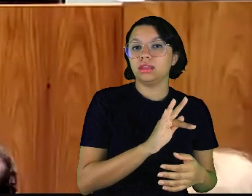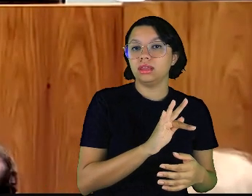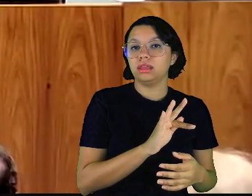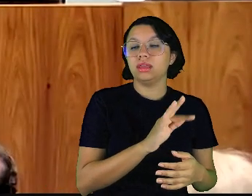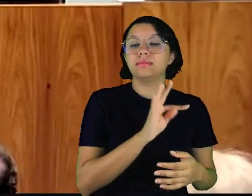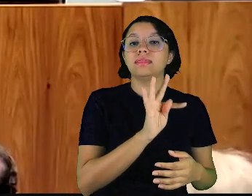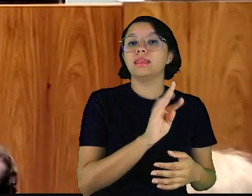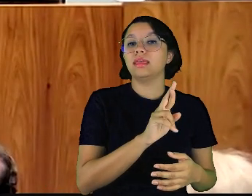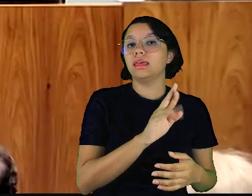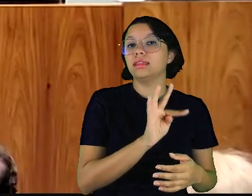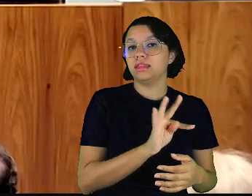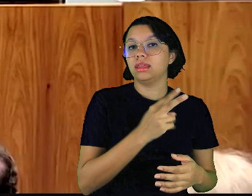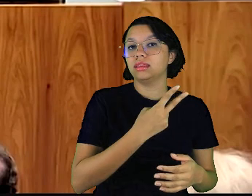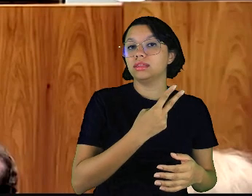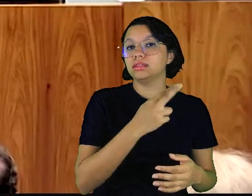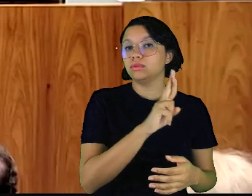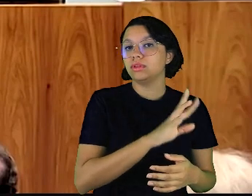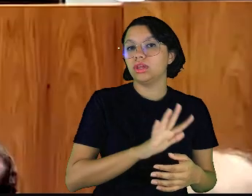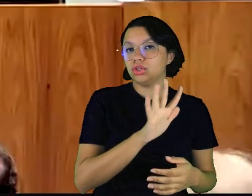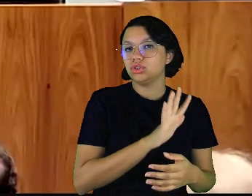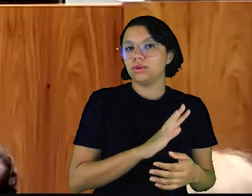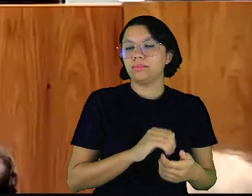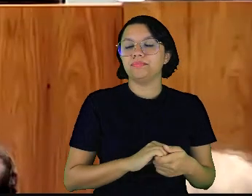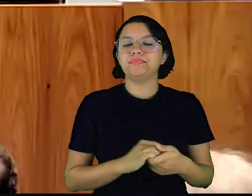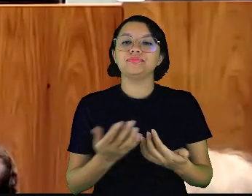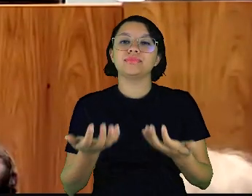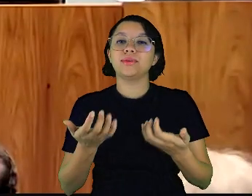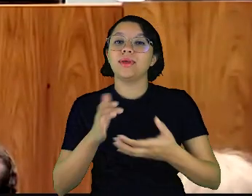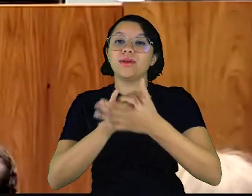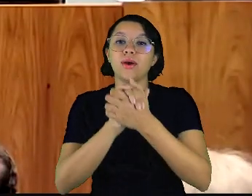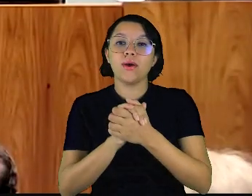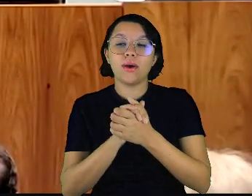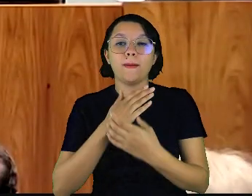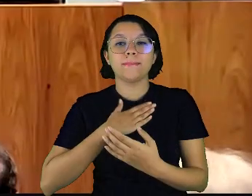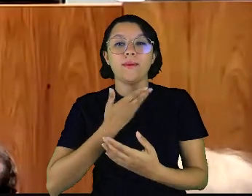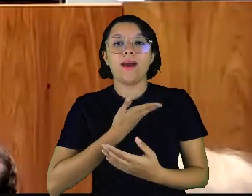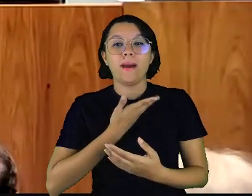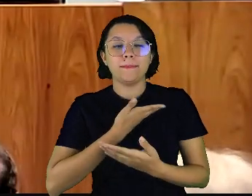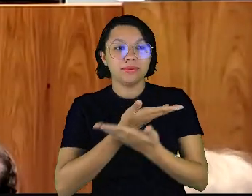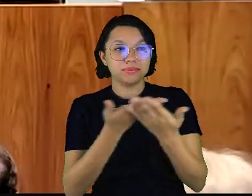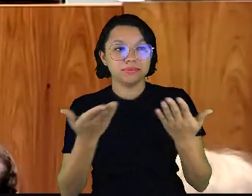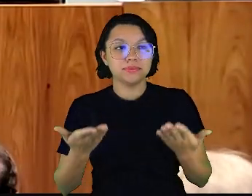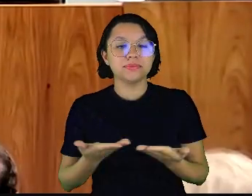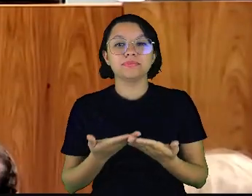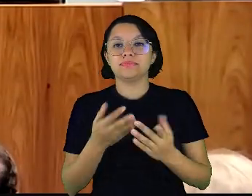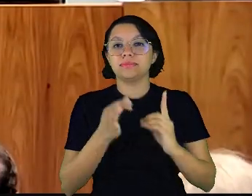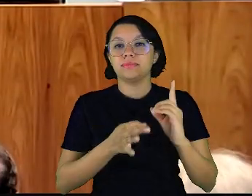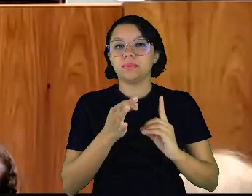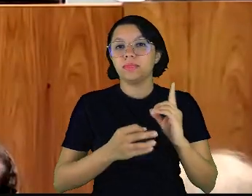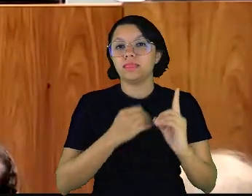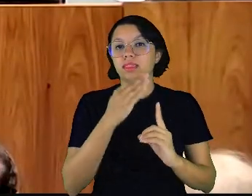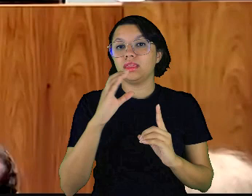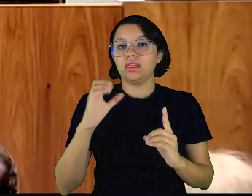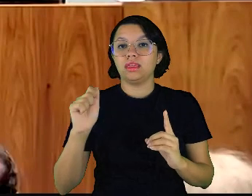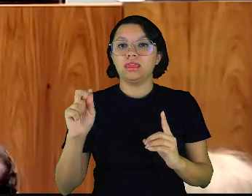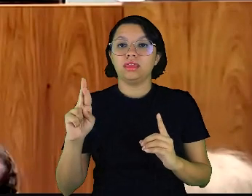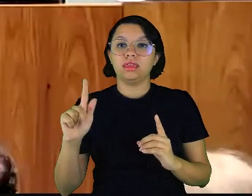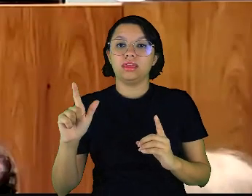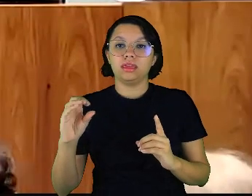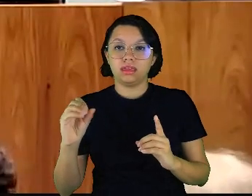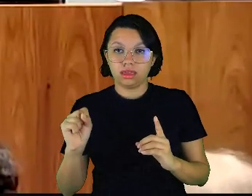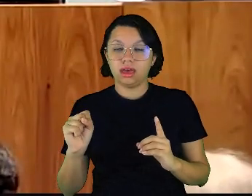Região. Eu quero saudar meus queridos amigos desembargadores Carlos Francisco, desembargadora Leila